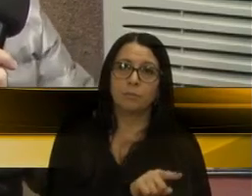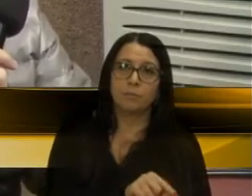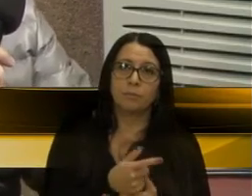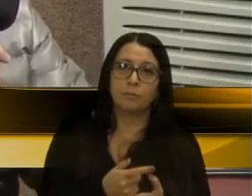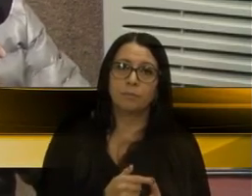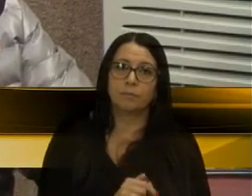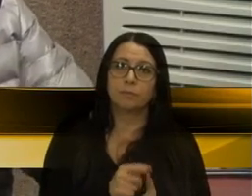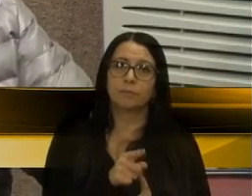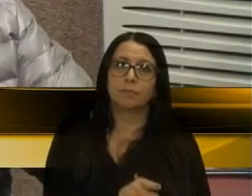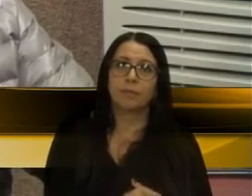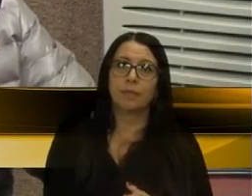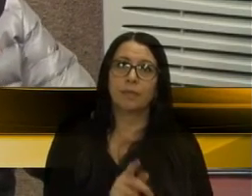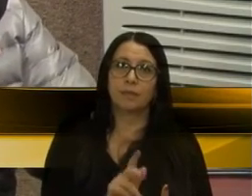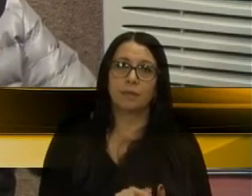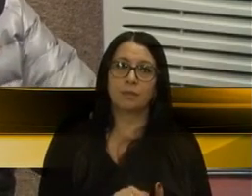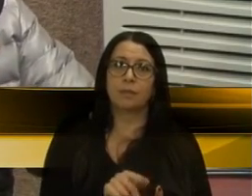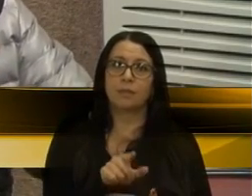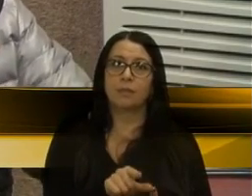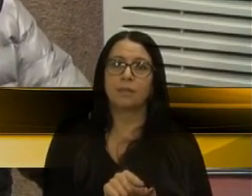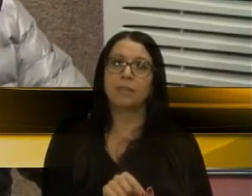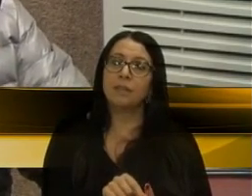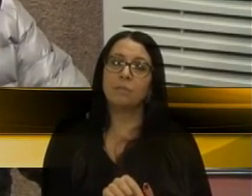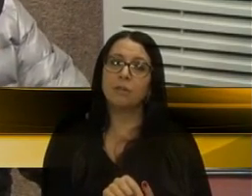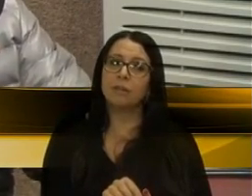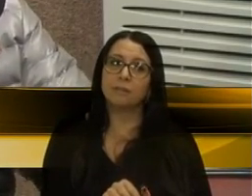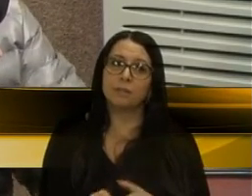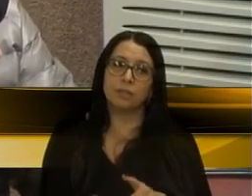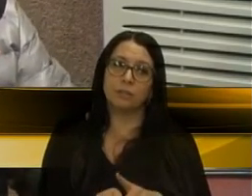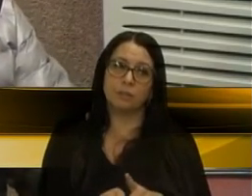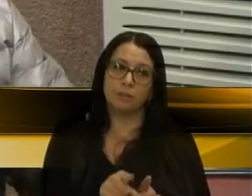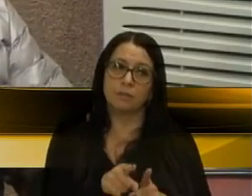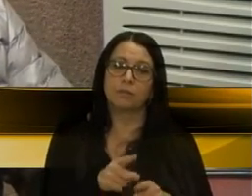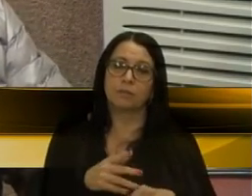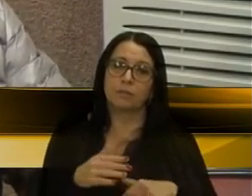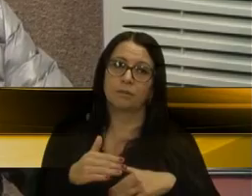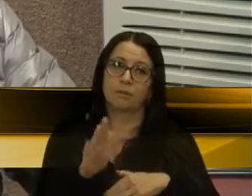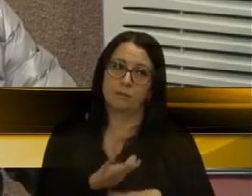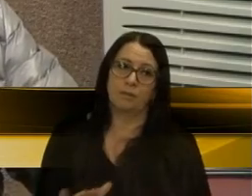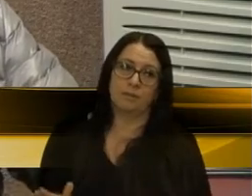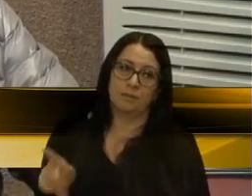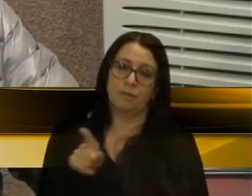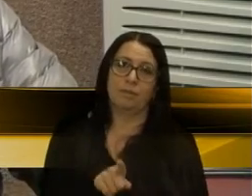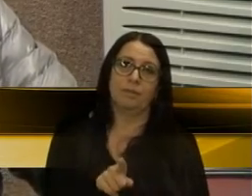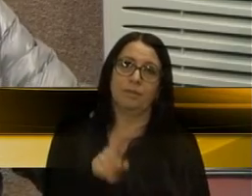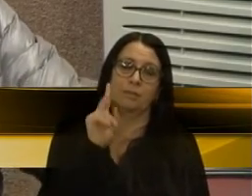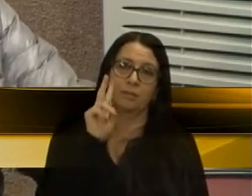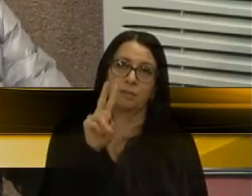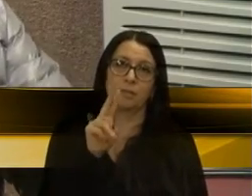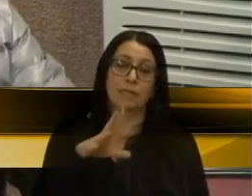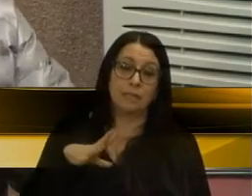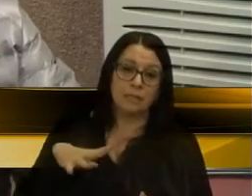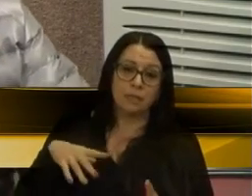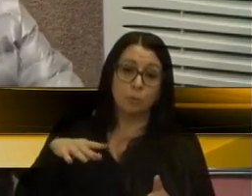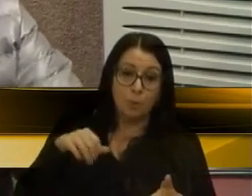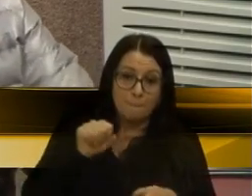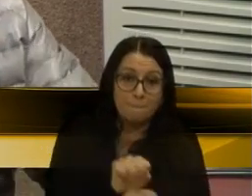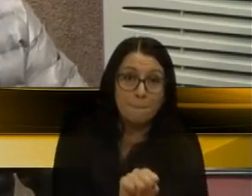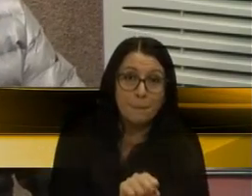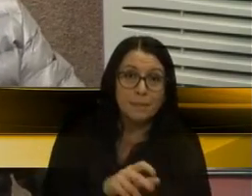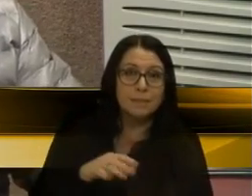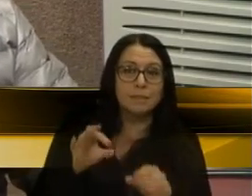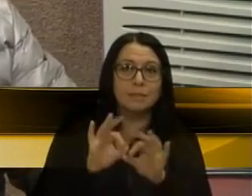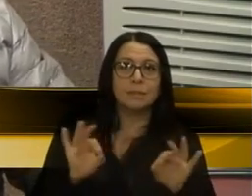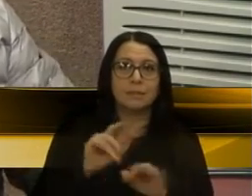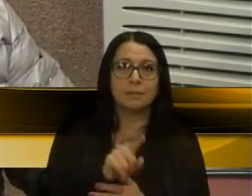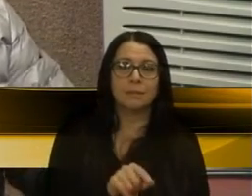da situação para trabalhar e prevenir a morte das crianças. E até freadas simples, que as crianças